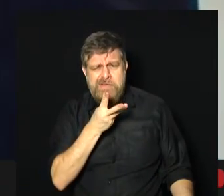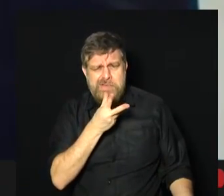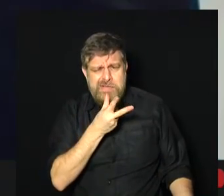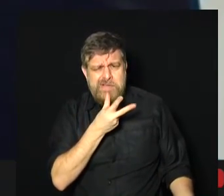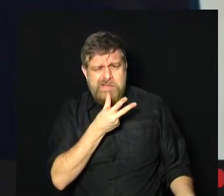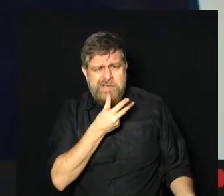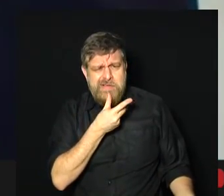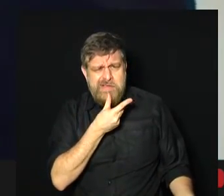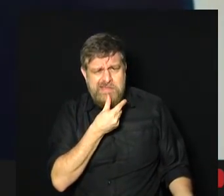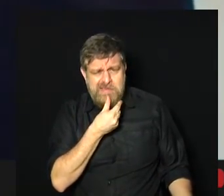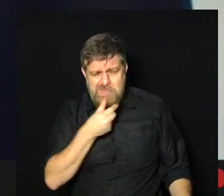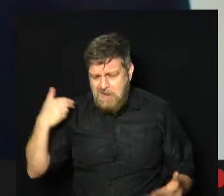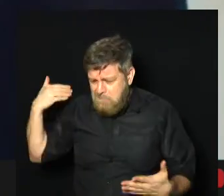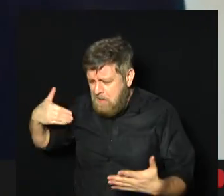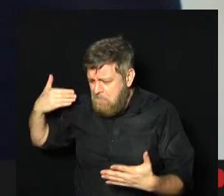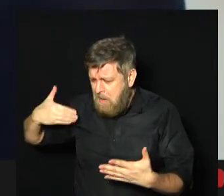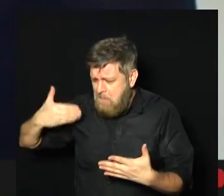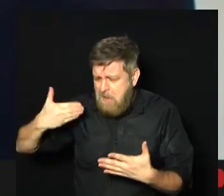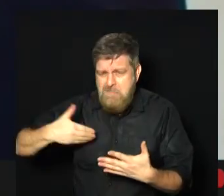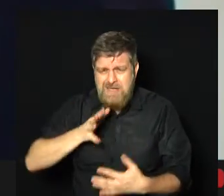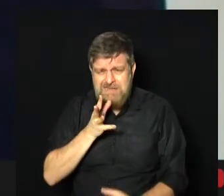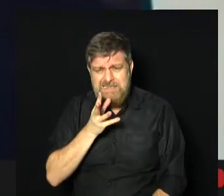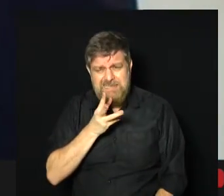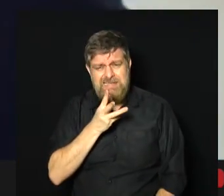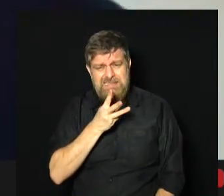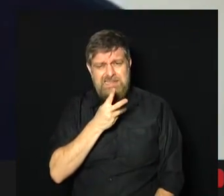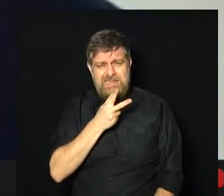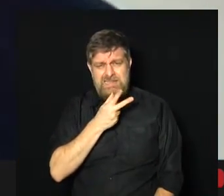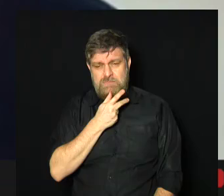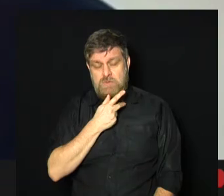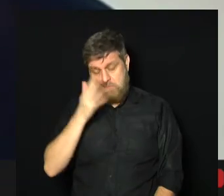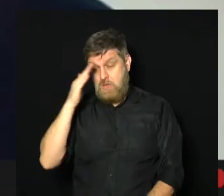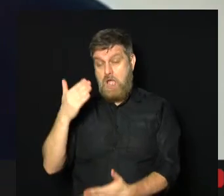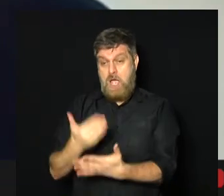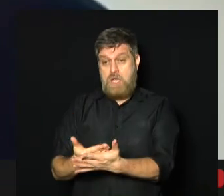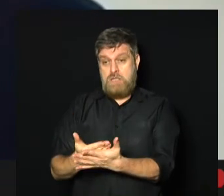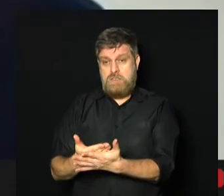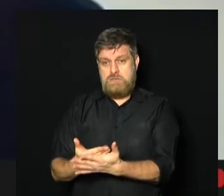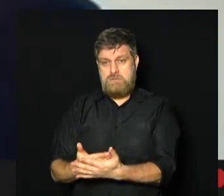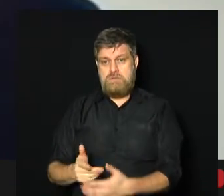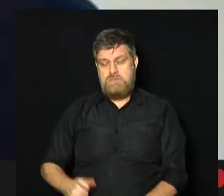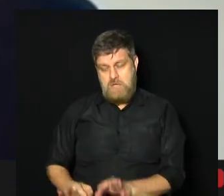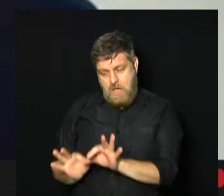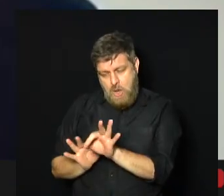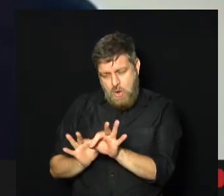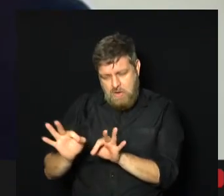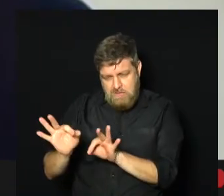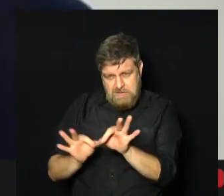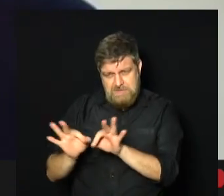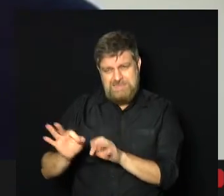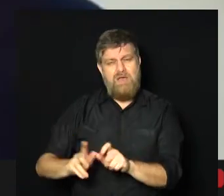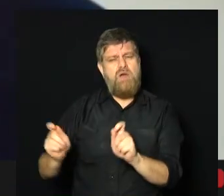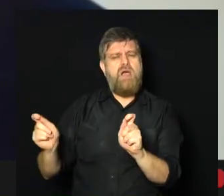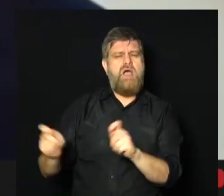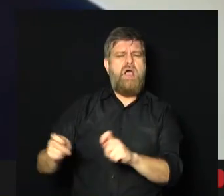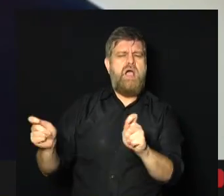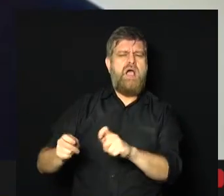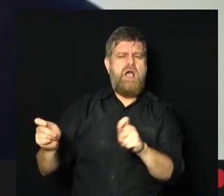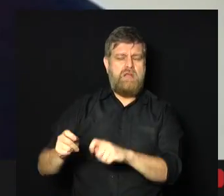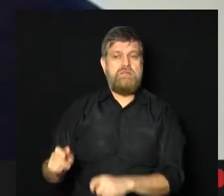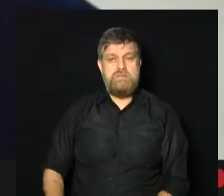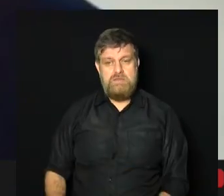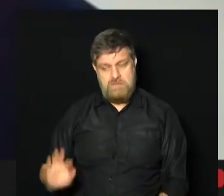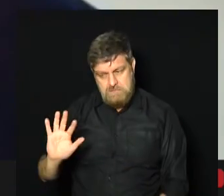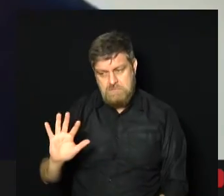reconhecimento demorou para acontecer, mas eu acredito que a organização é o que pode